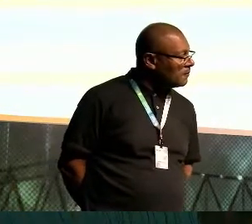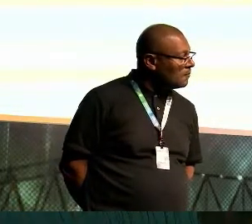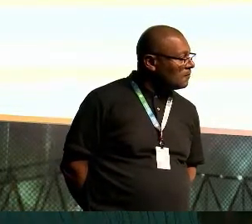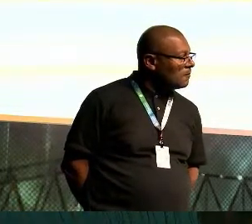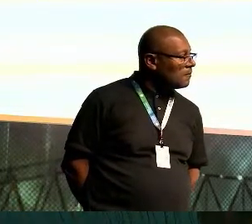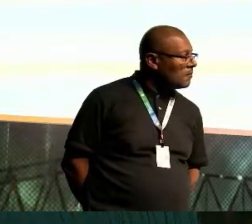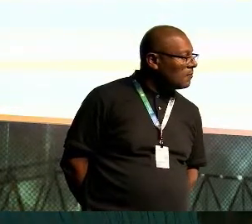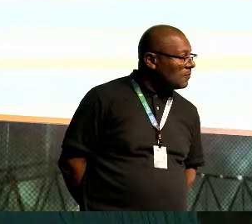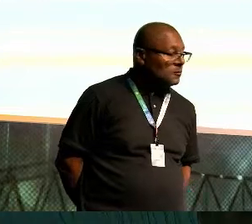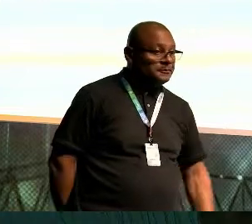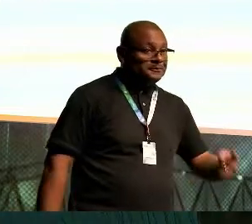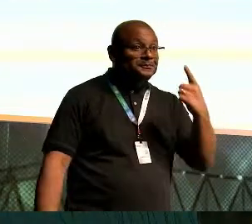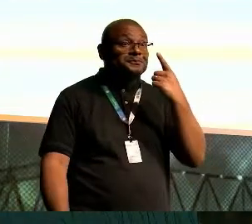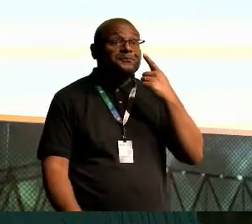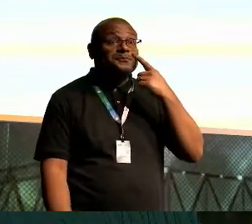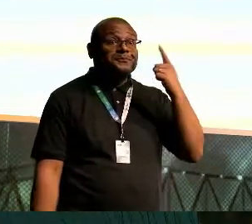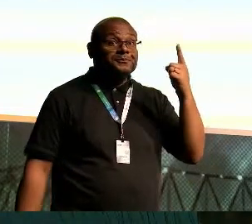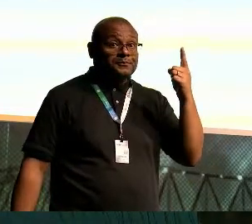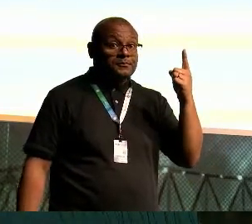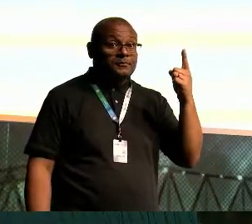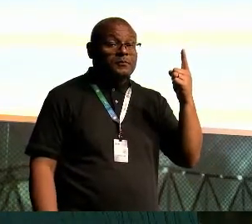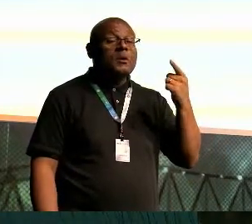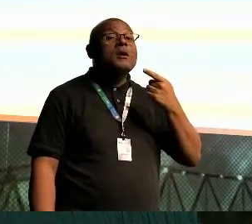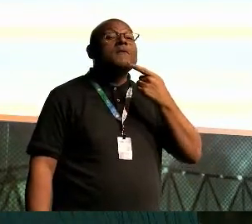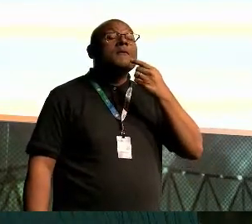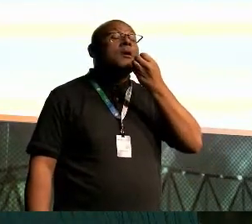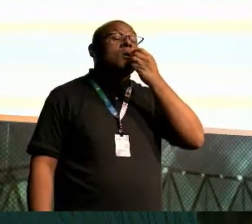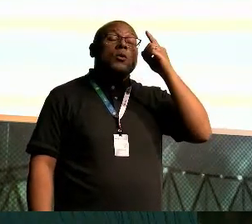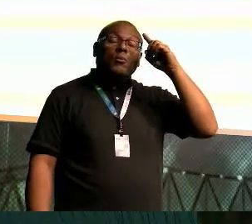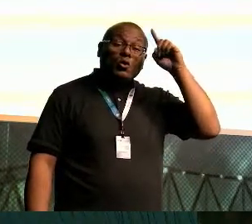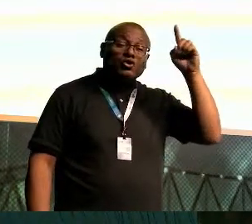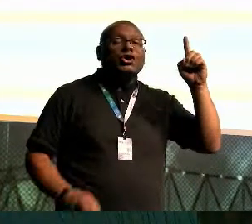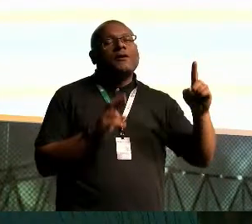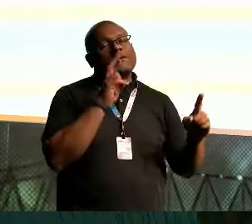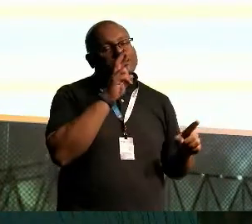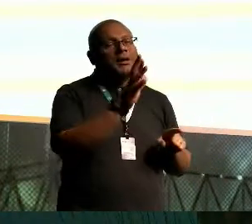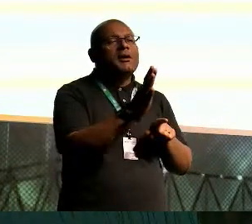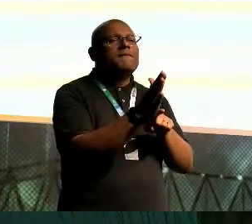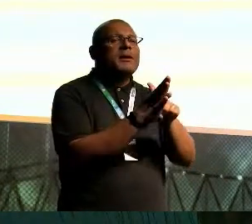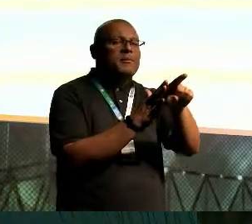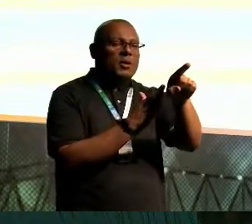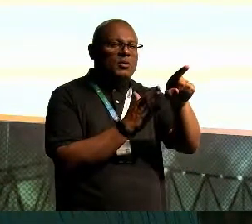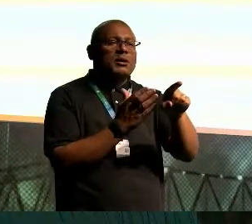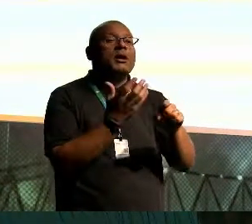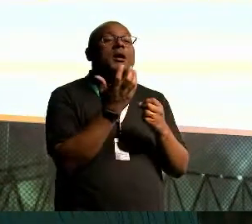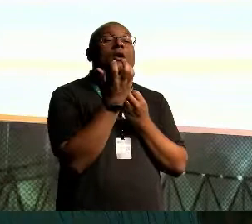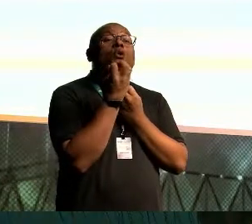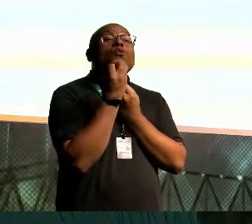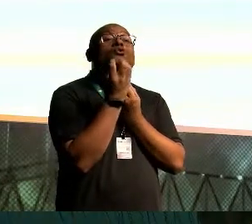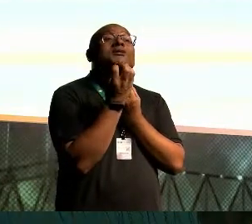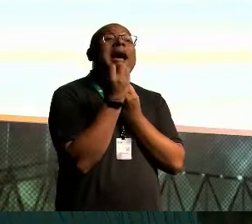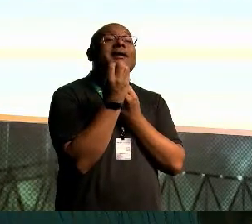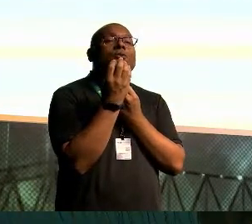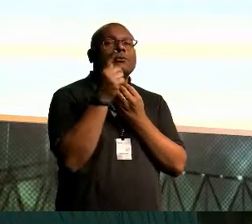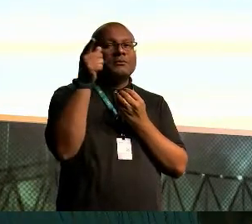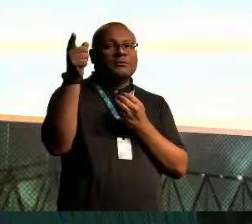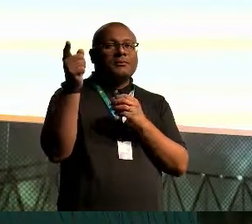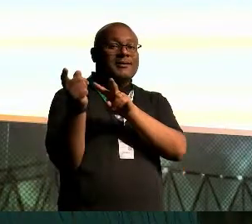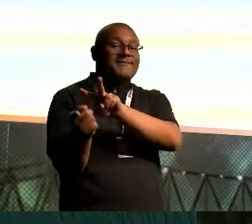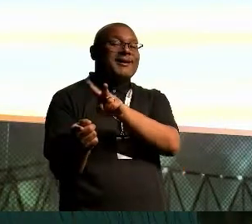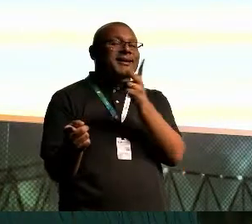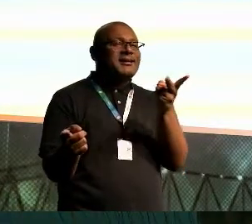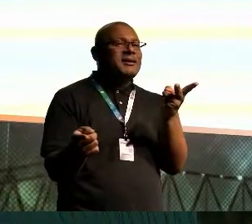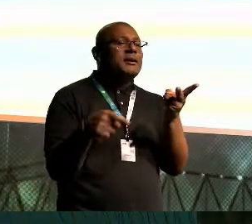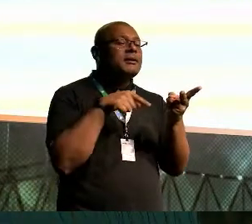Vamos lá. Então, aqui ele vai falar bom dia, vai responder, vai perguntar, vai dizer que quer trazer os dados. Aí, a primeira coisa que ele vai